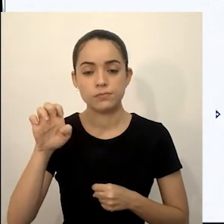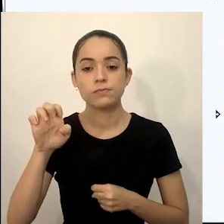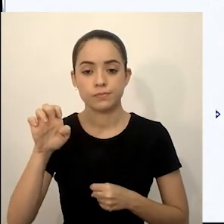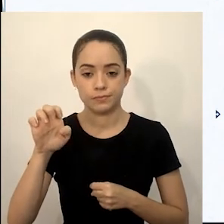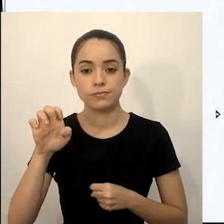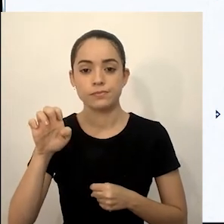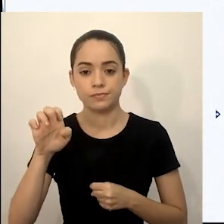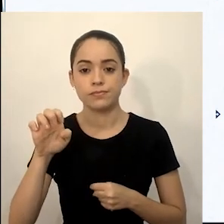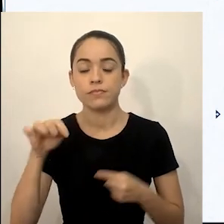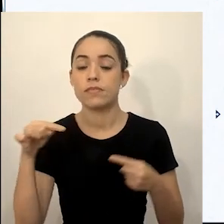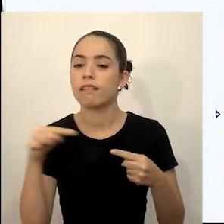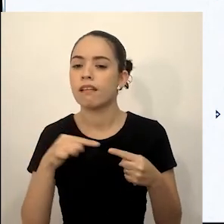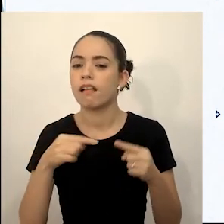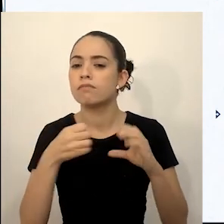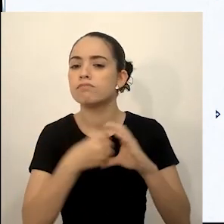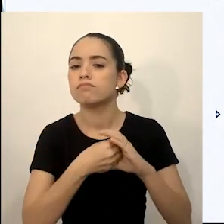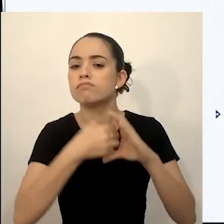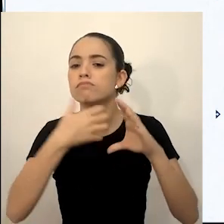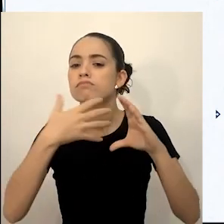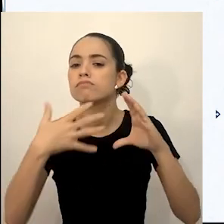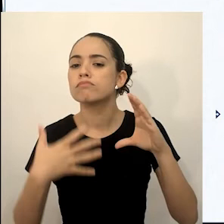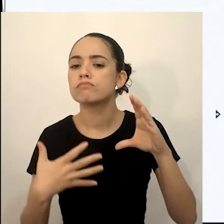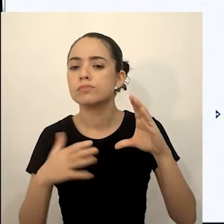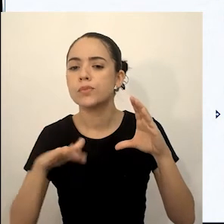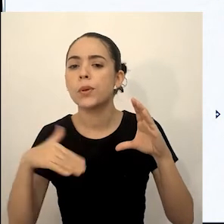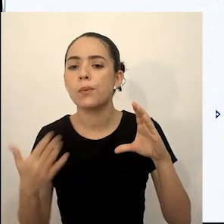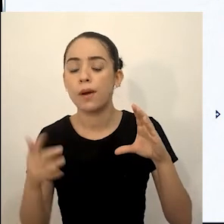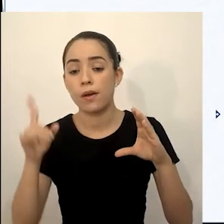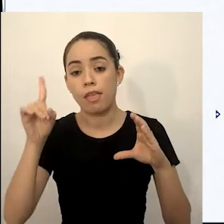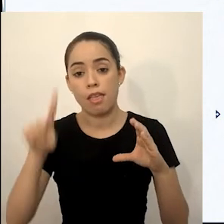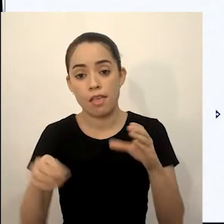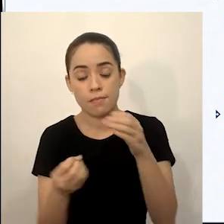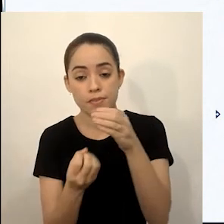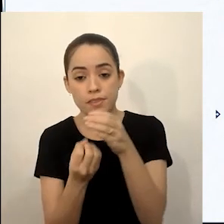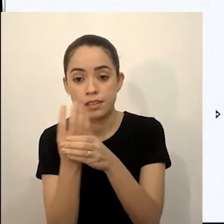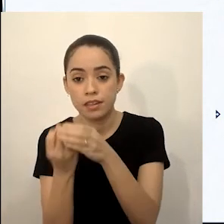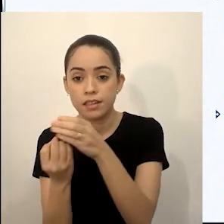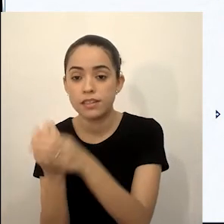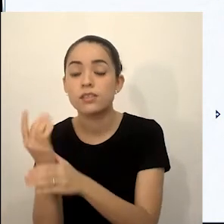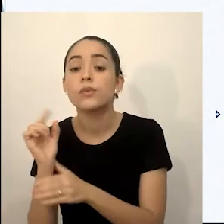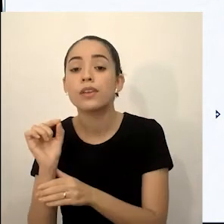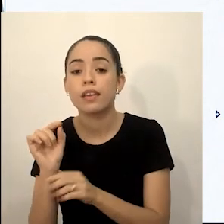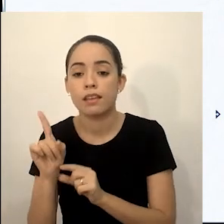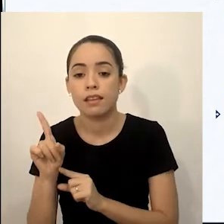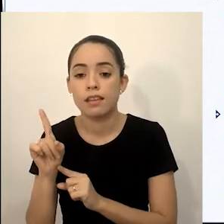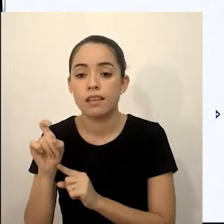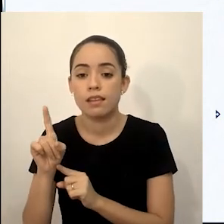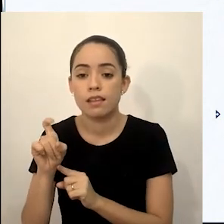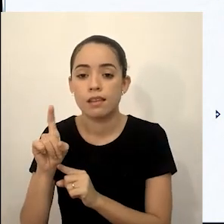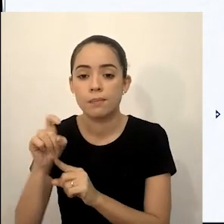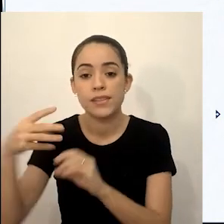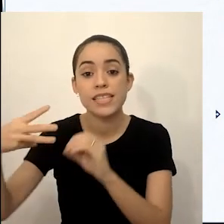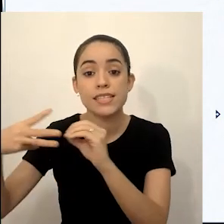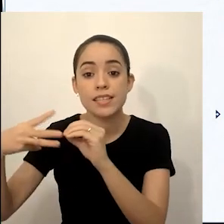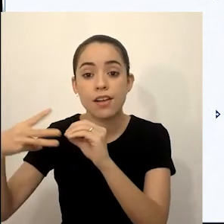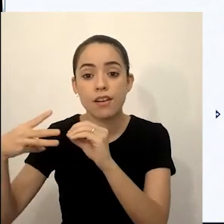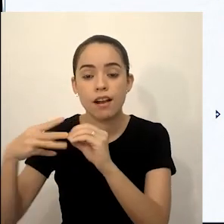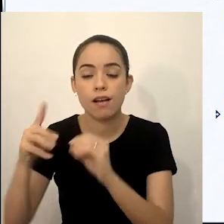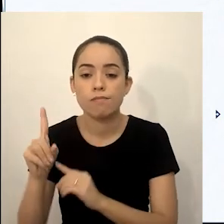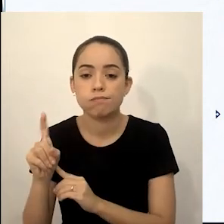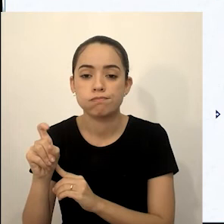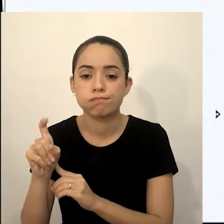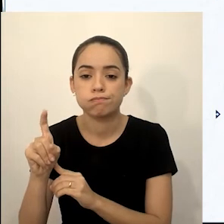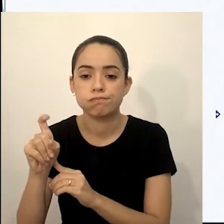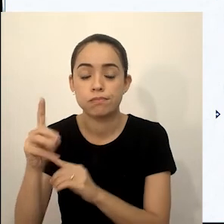espermatocitogênese, que caracteriza-se pela formação de espermatócitos